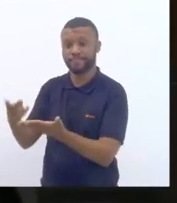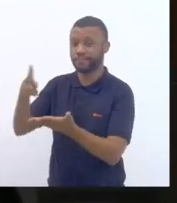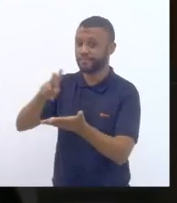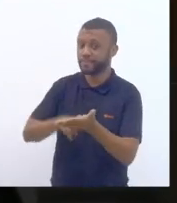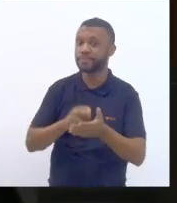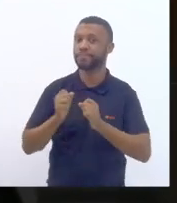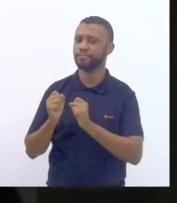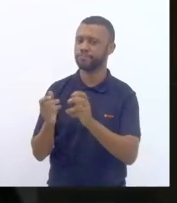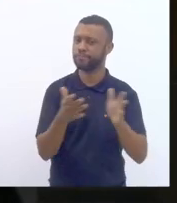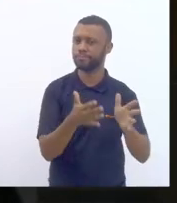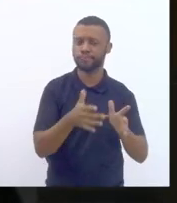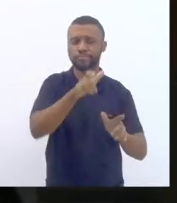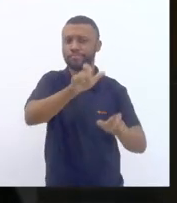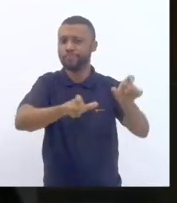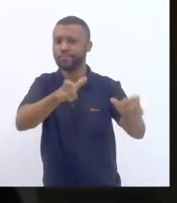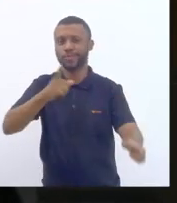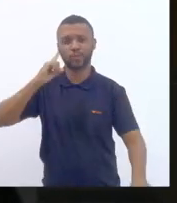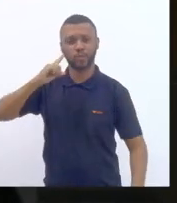auditivos